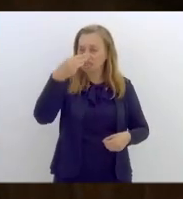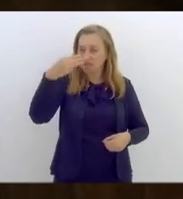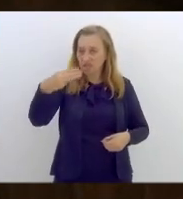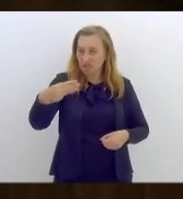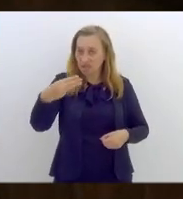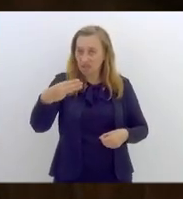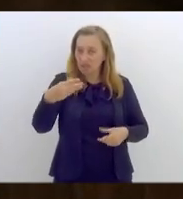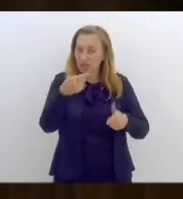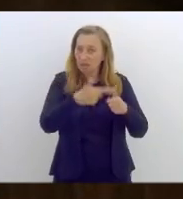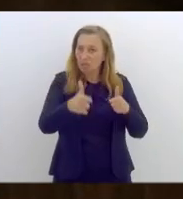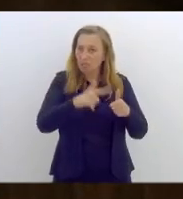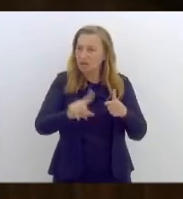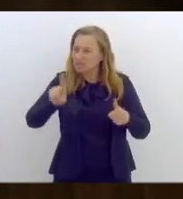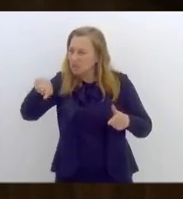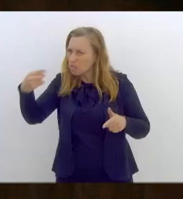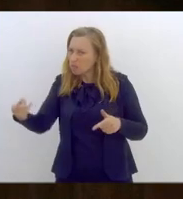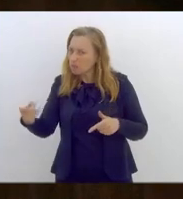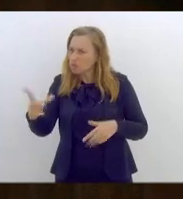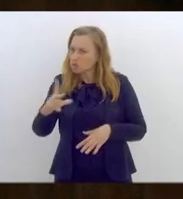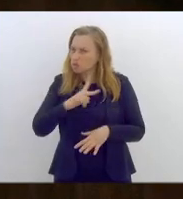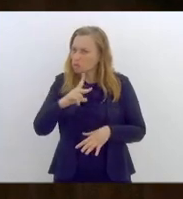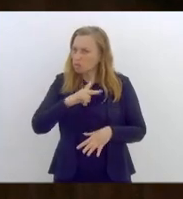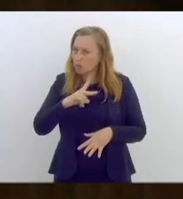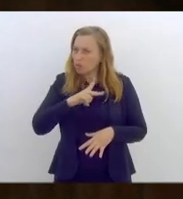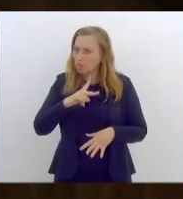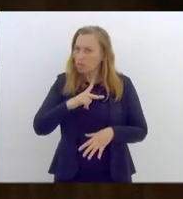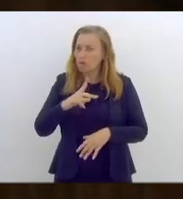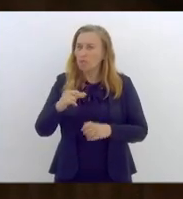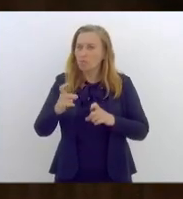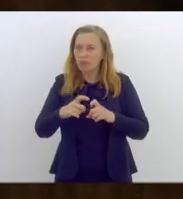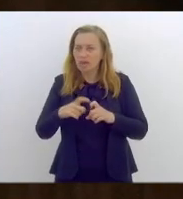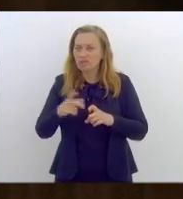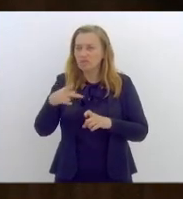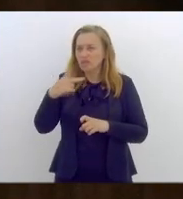o próprio perito diz que aquilo é dos procedimento hospitalar